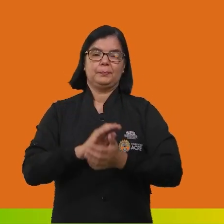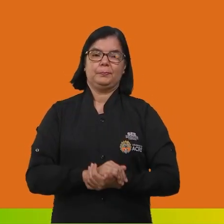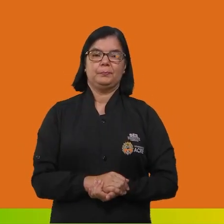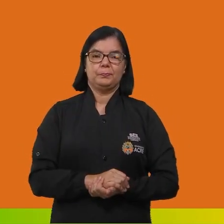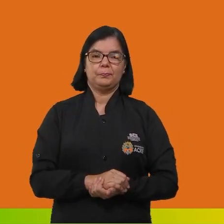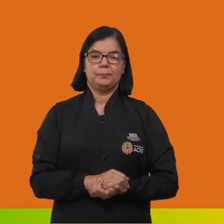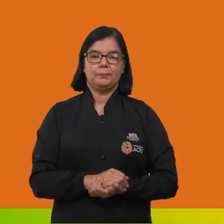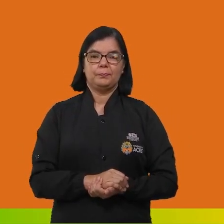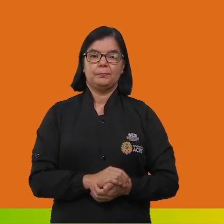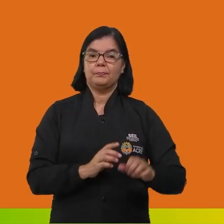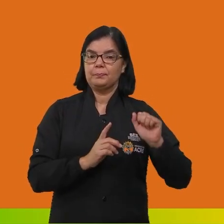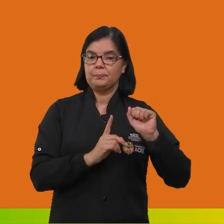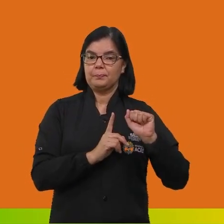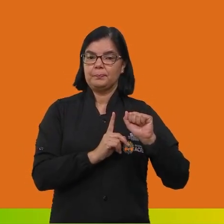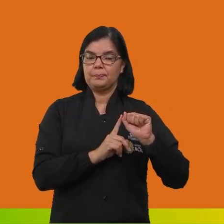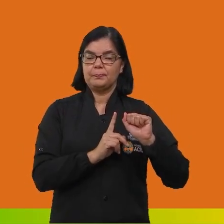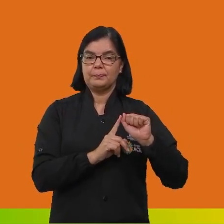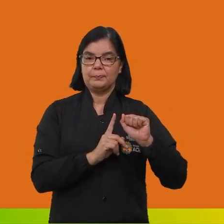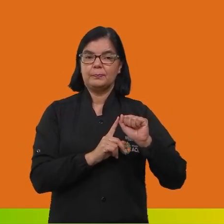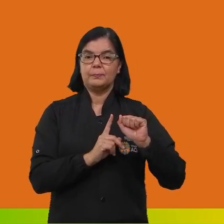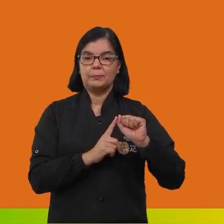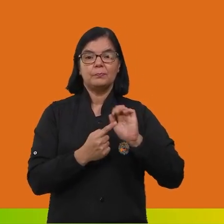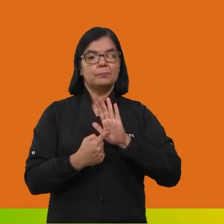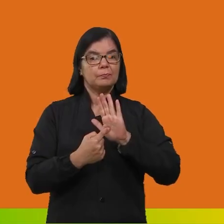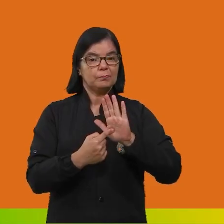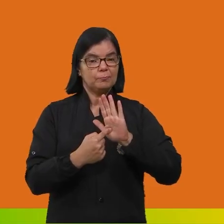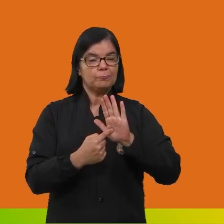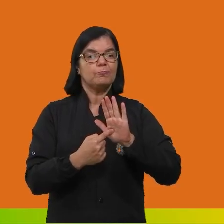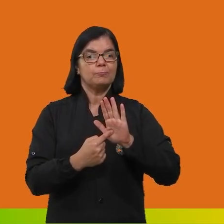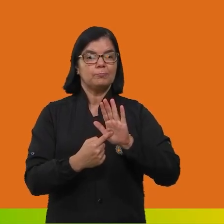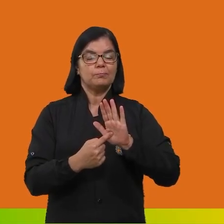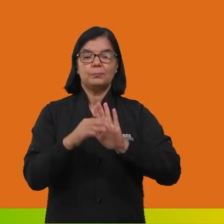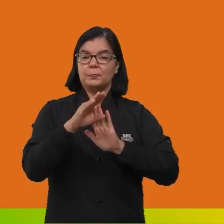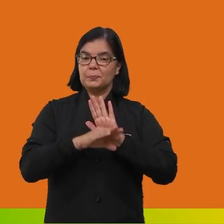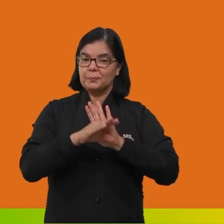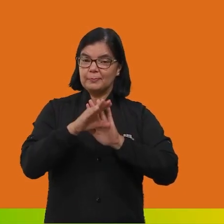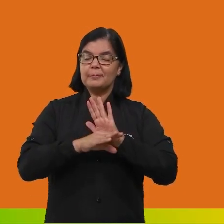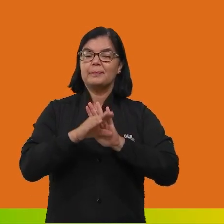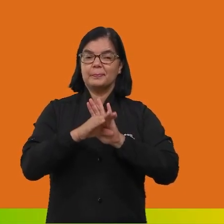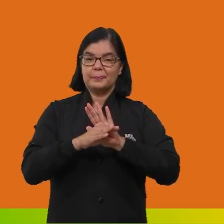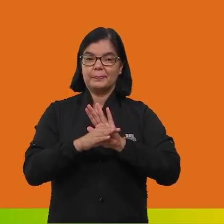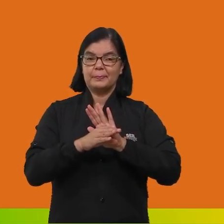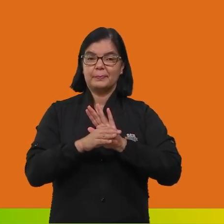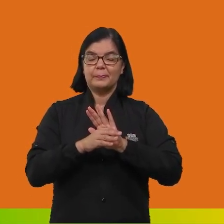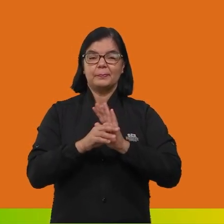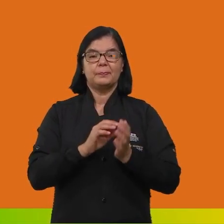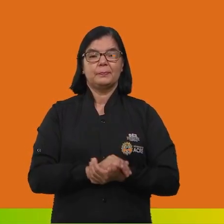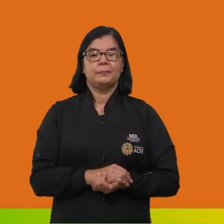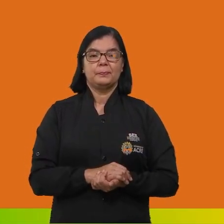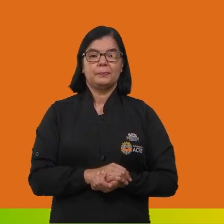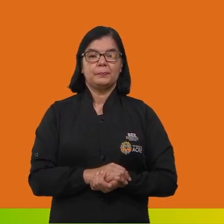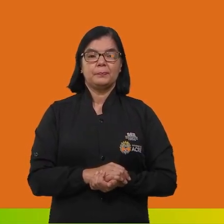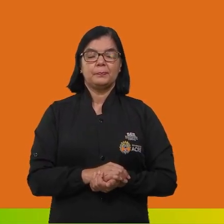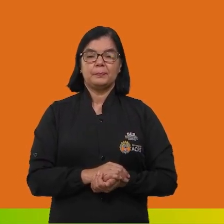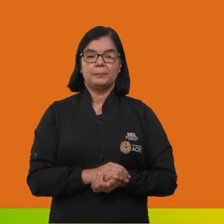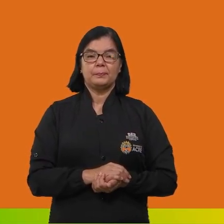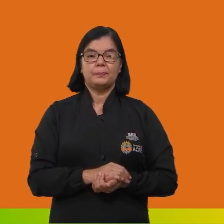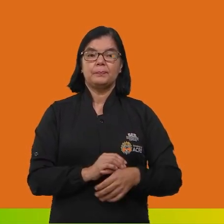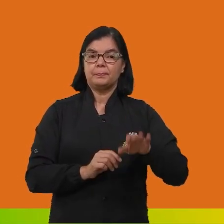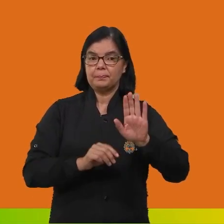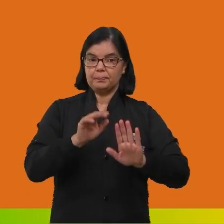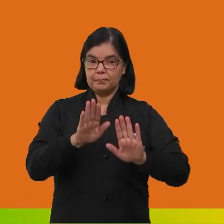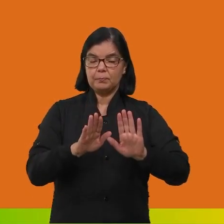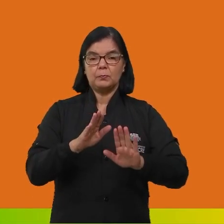pantomima? Aqui é que mora aqui o nosso conteúdo, né? A sutil diferença. Letra